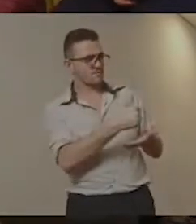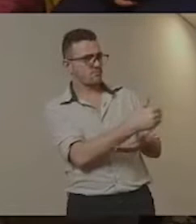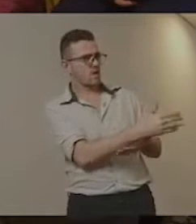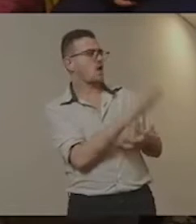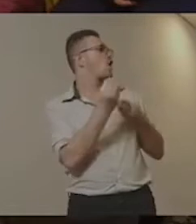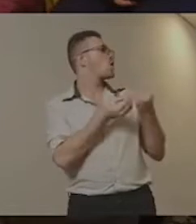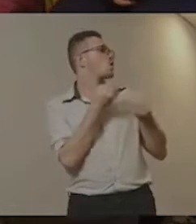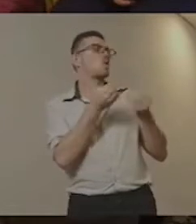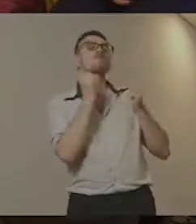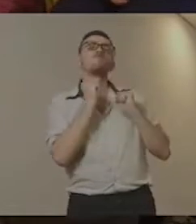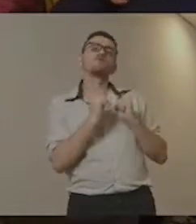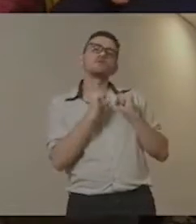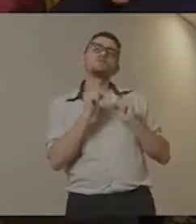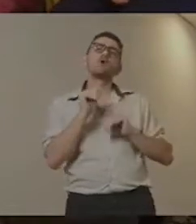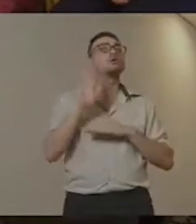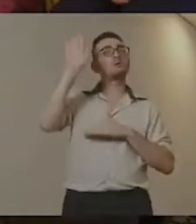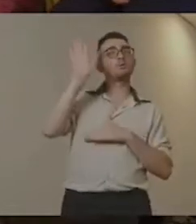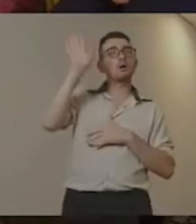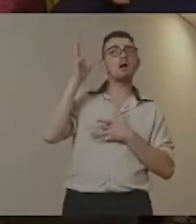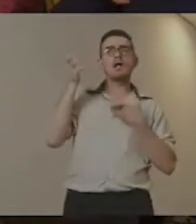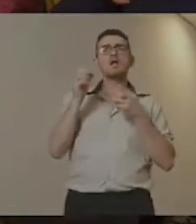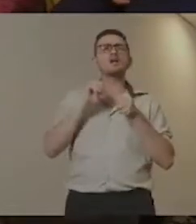primeiro, tá? Pega.